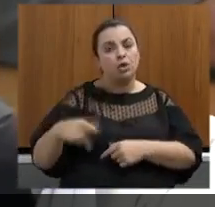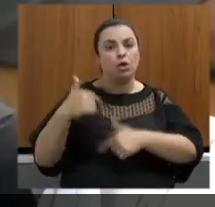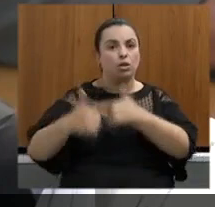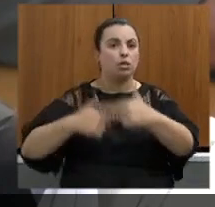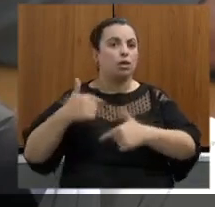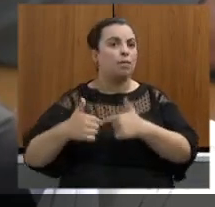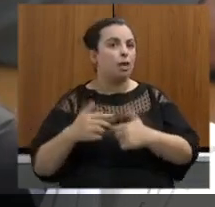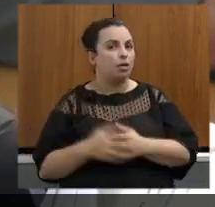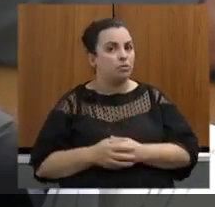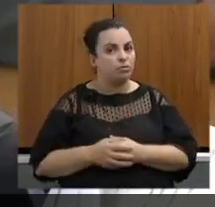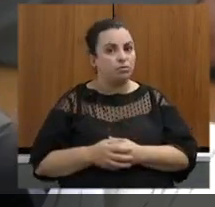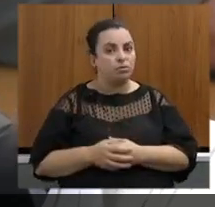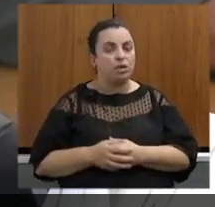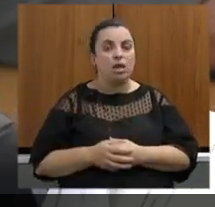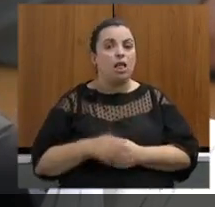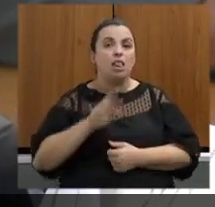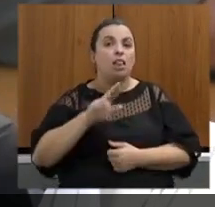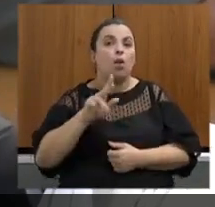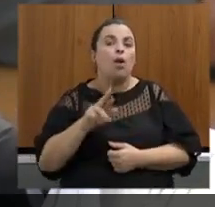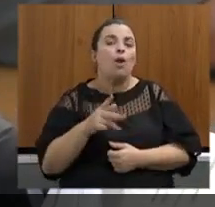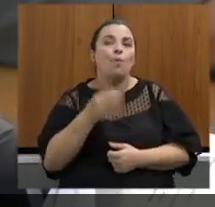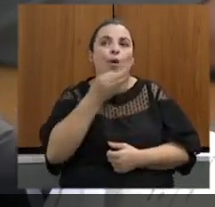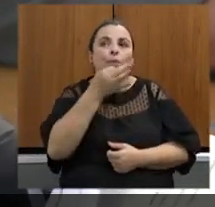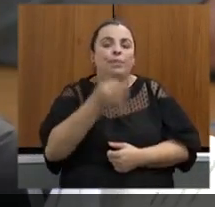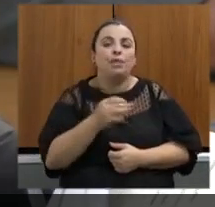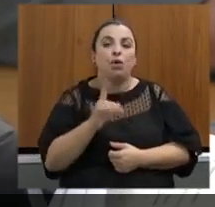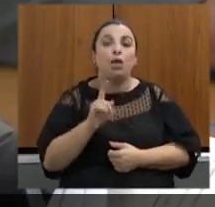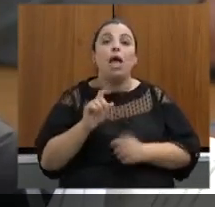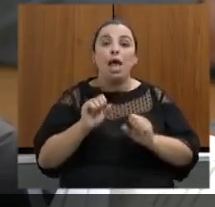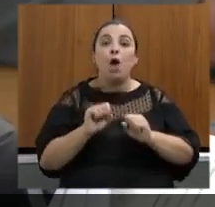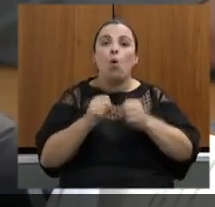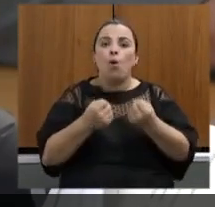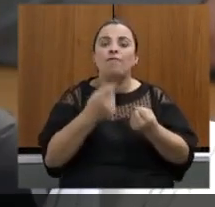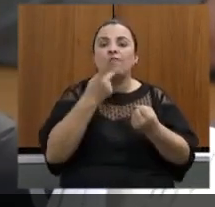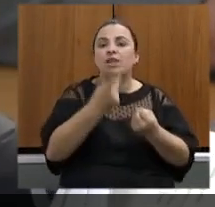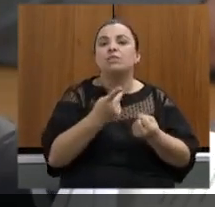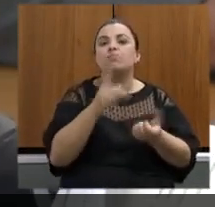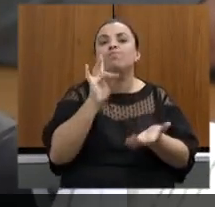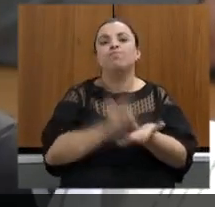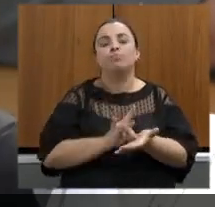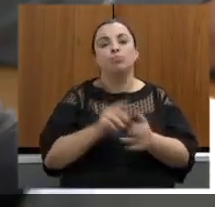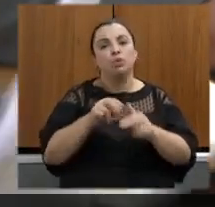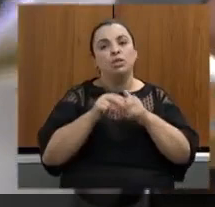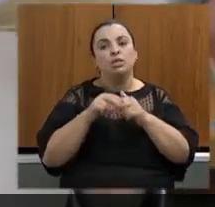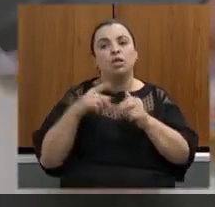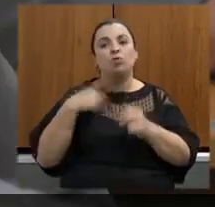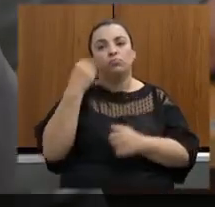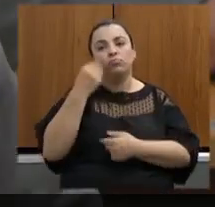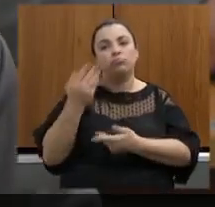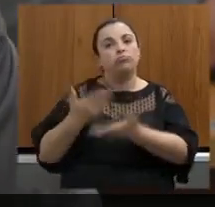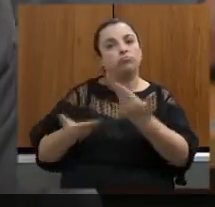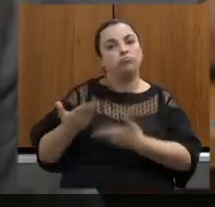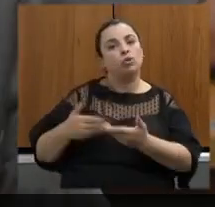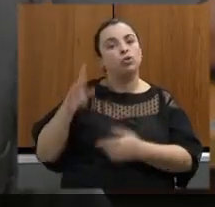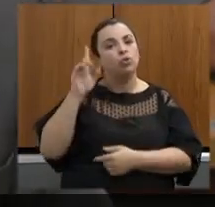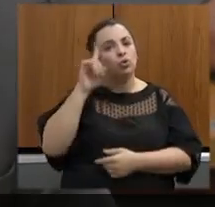não é uma colocação é uma afirmação que eu tempo que eu lido com servidor público o tempo todo por isso O apelo que eu faço a senhora E ao